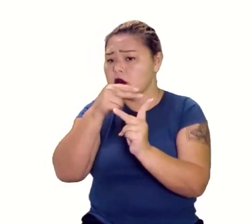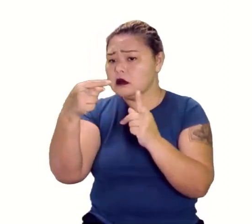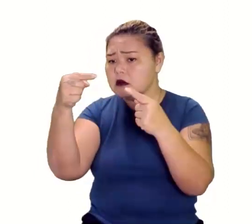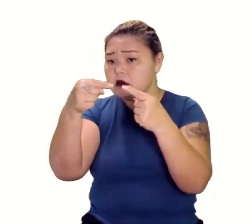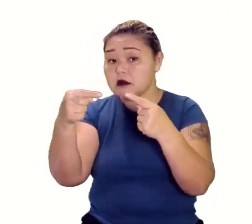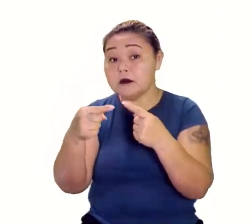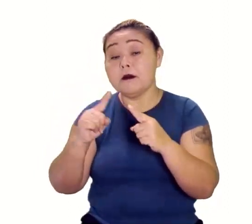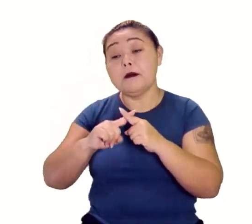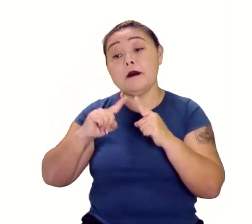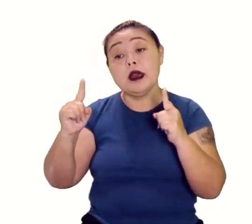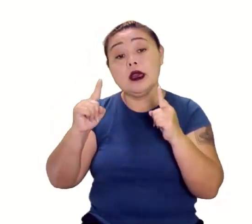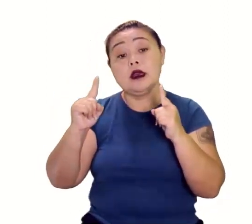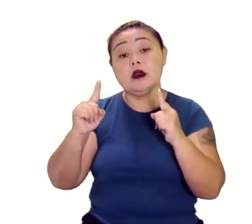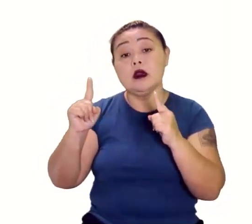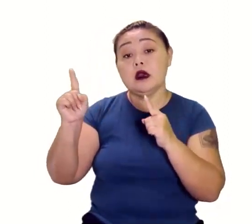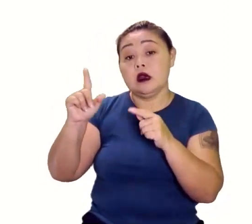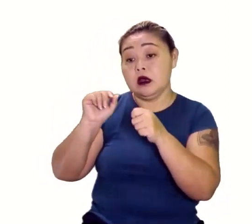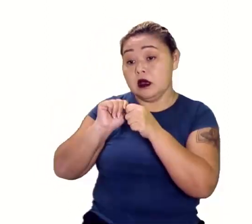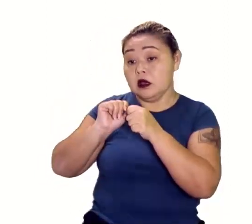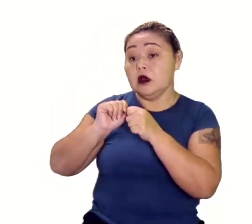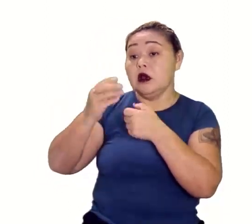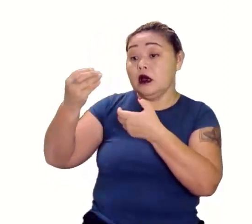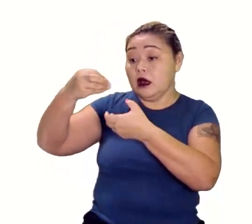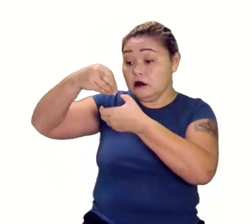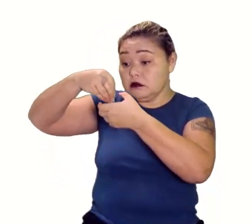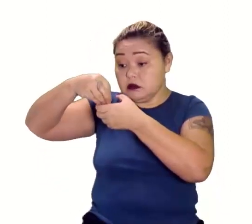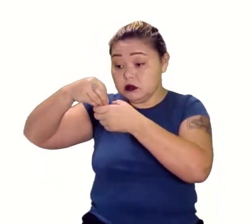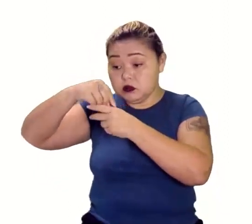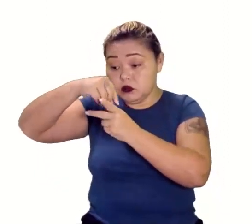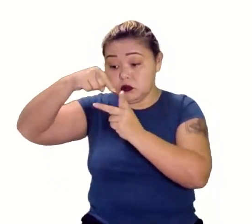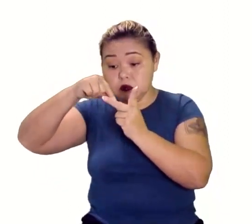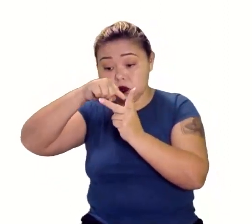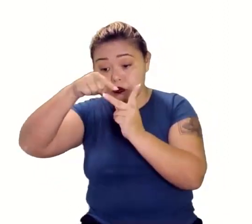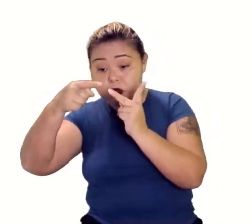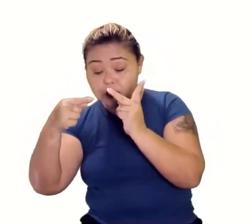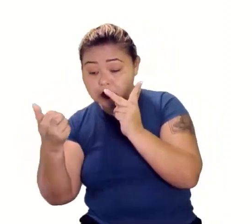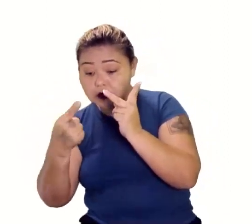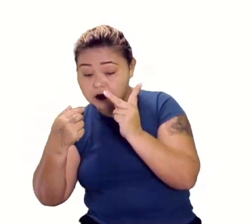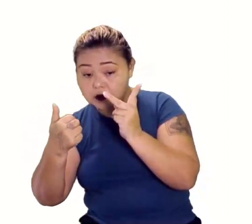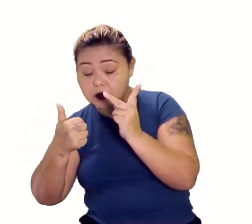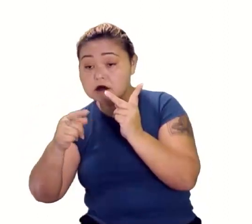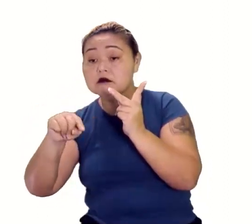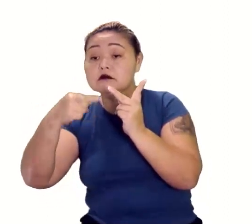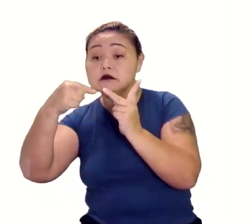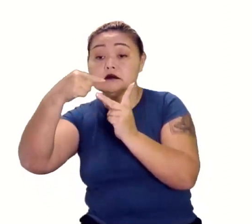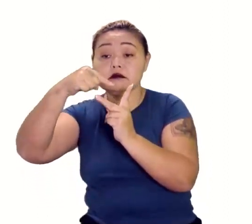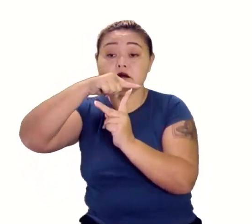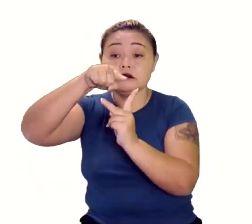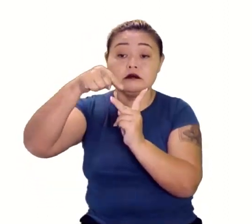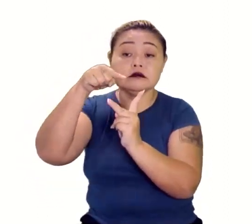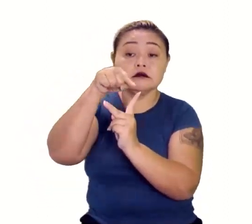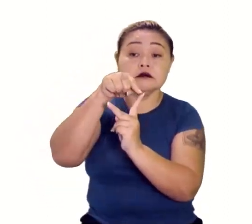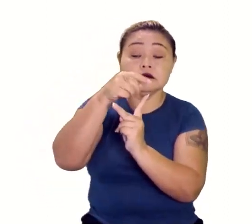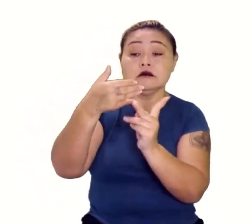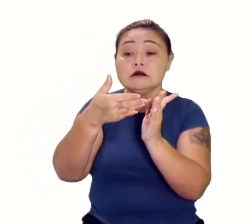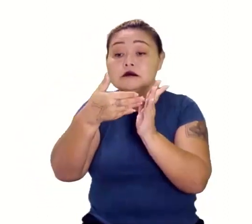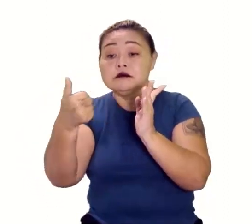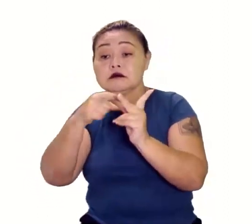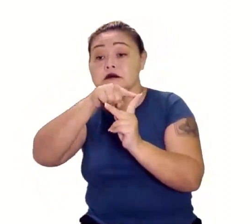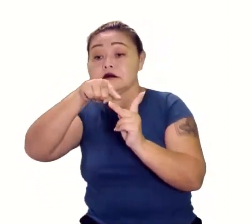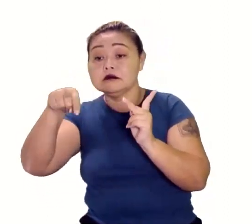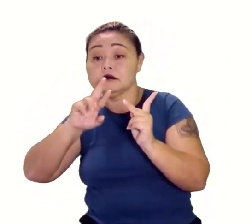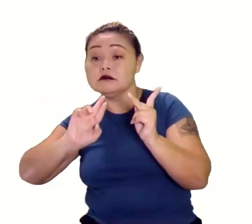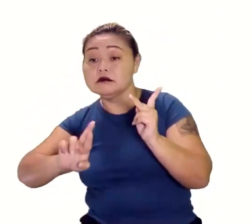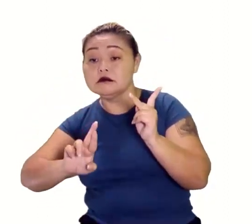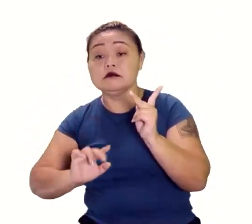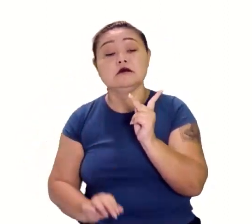propriedade. Mas o correto é esse aqui, a gente faz de dentro para fora. Primeiro a gente eleva a potência, depois a gente extrai a